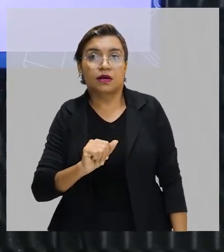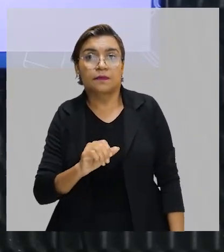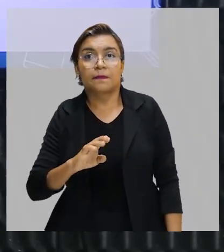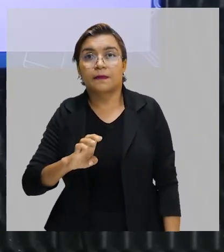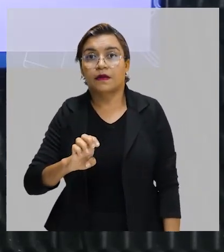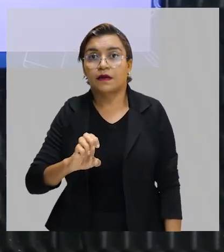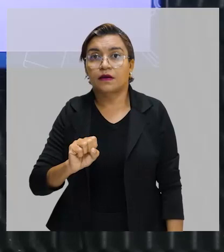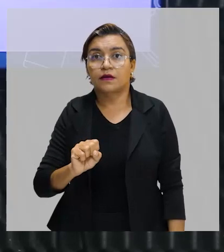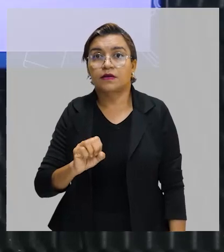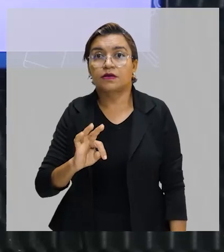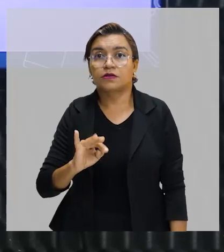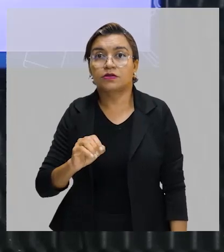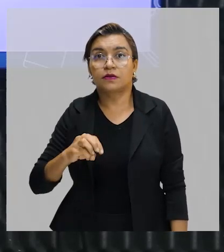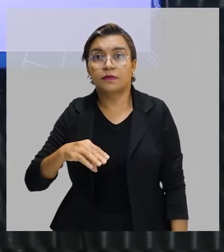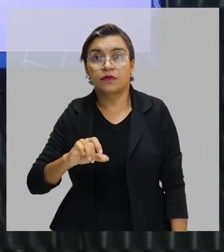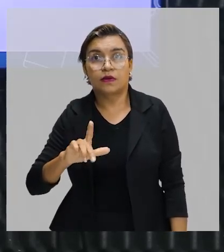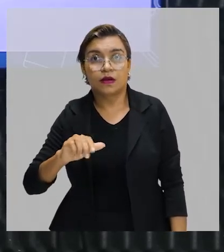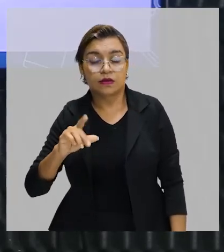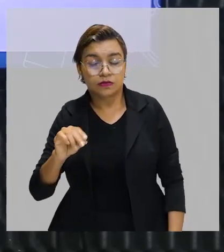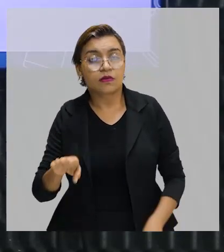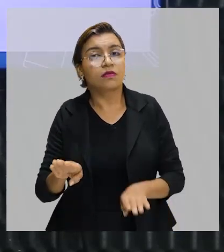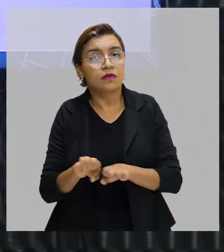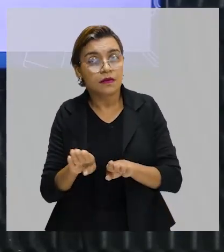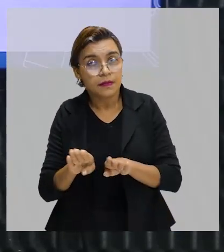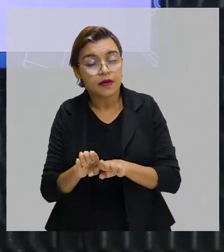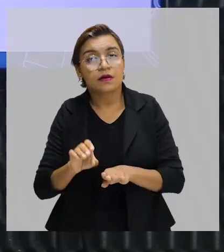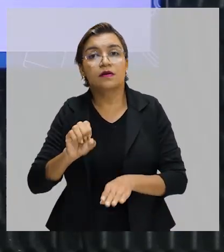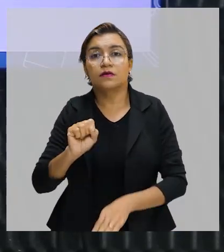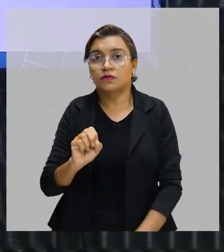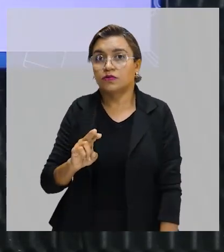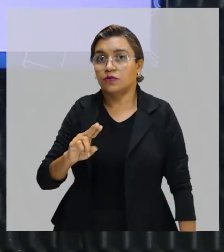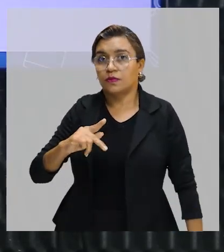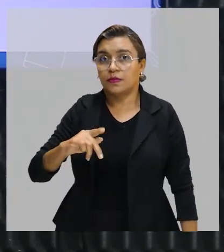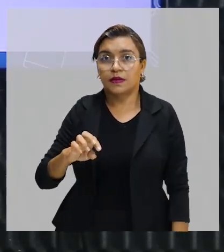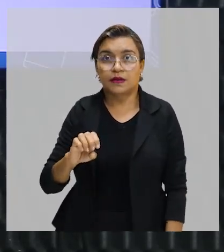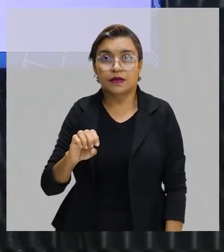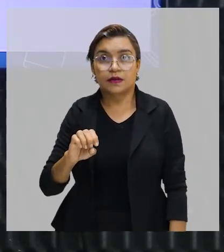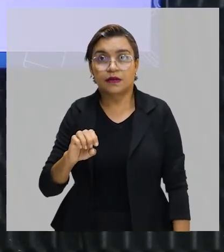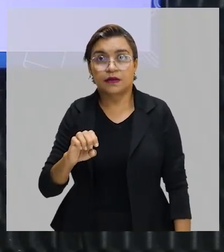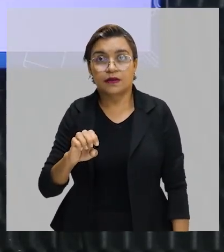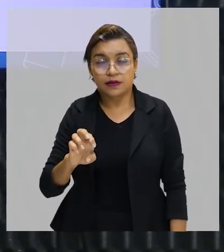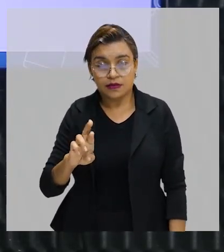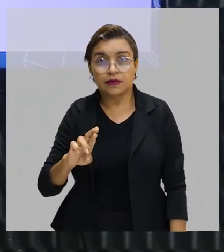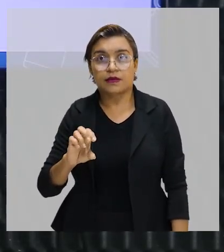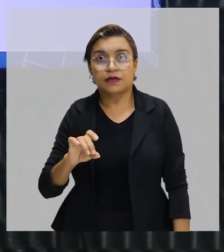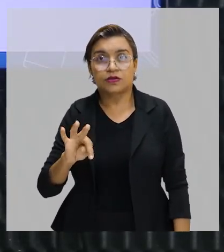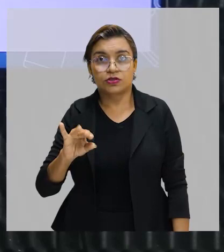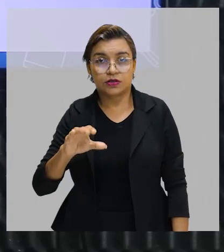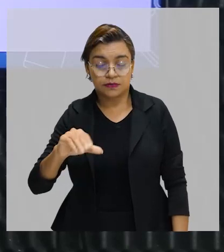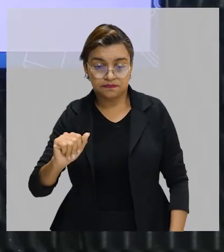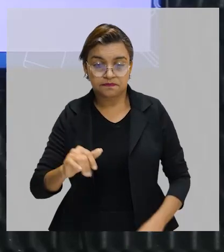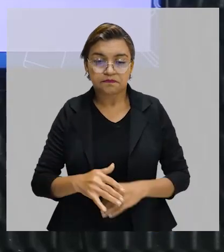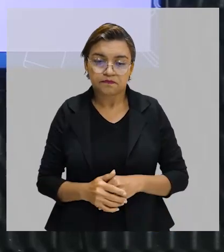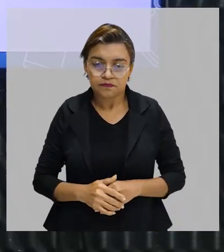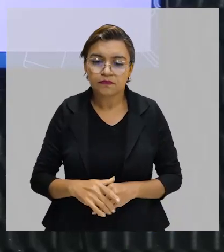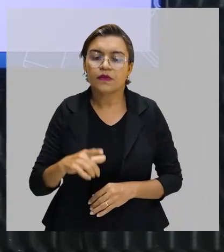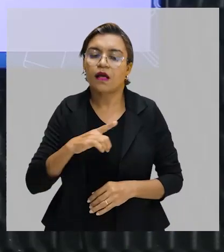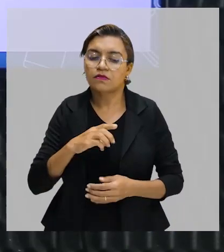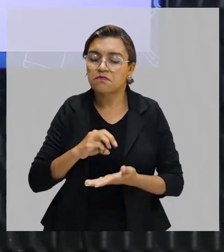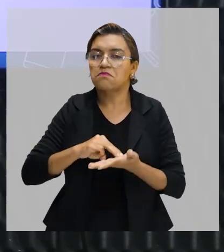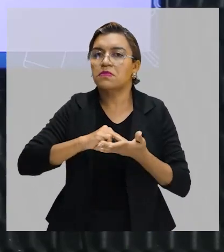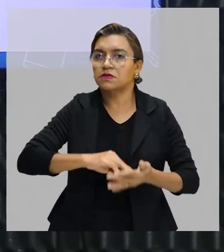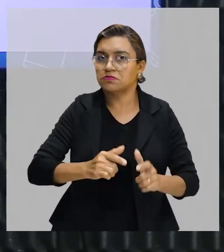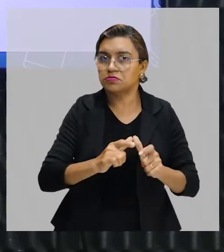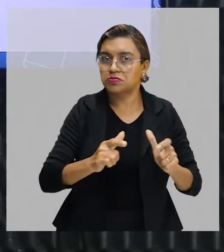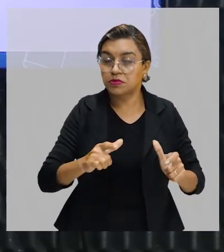também supercrítica, certo? Porque já passou ali do ponto, né, de criticidade. Grandes massas também recebem